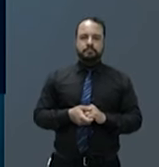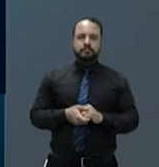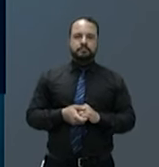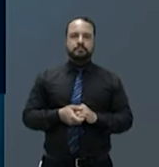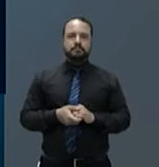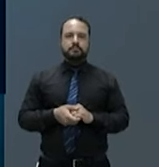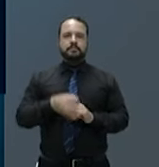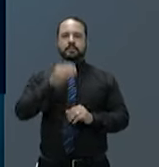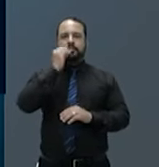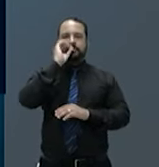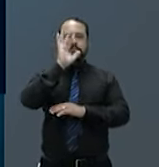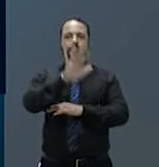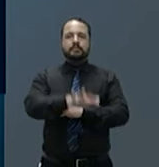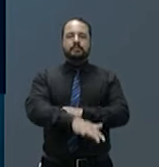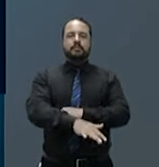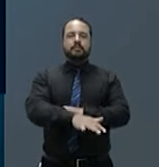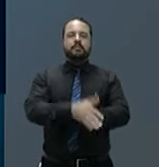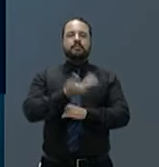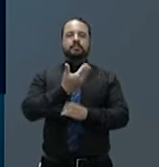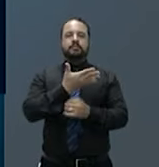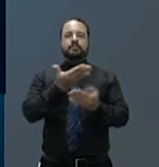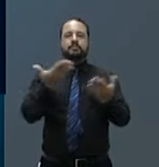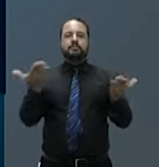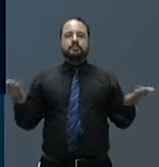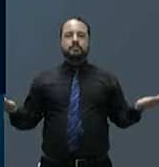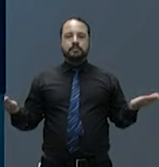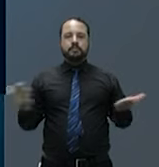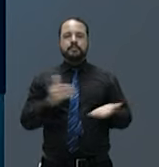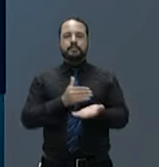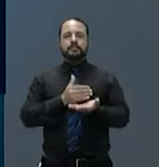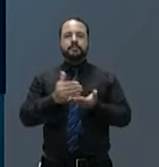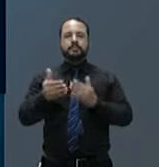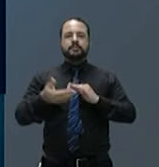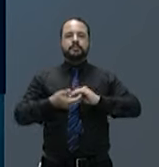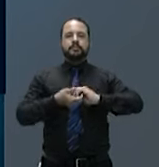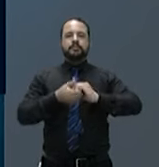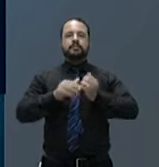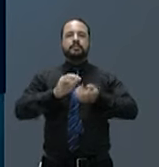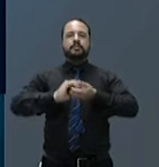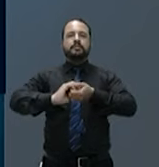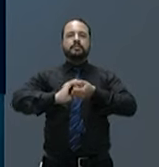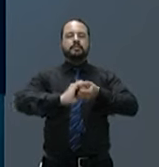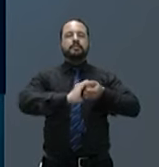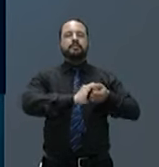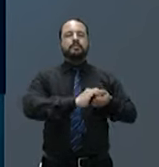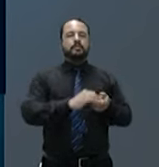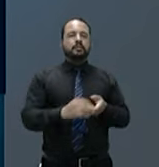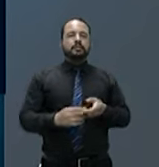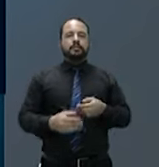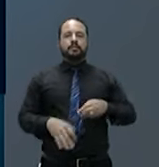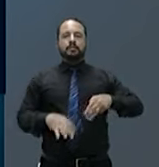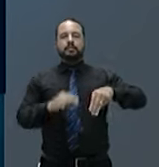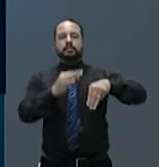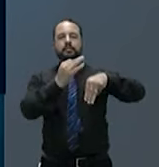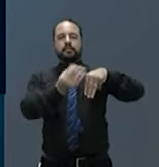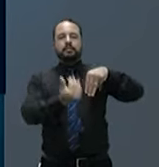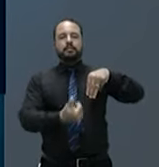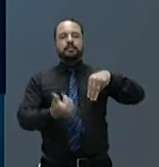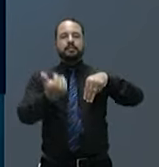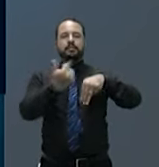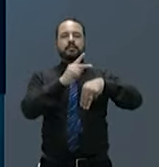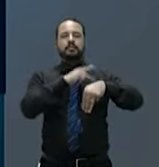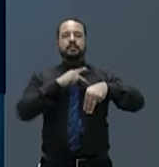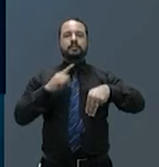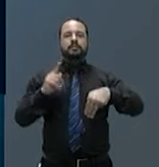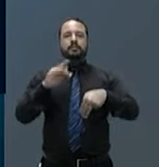Boa tarde. Iniciando os cumprimentos, cumprimento excelentíssima senhora ministra, presidente Maria